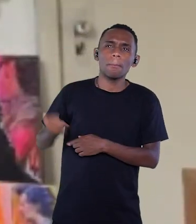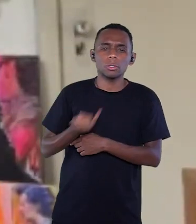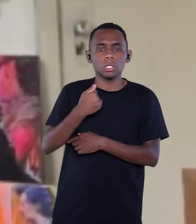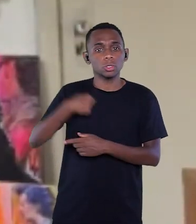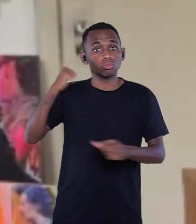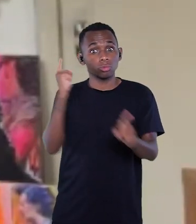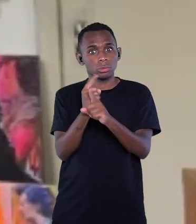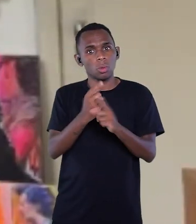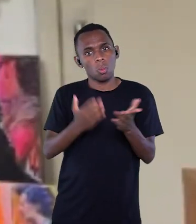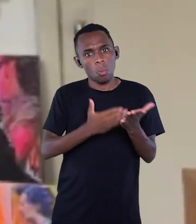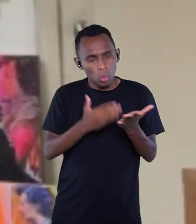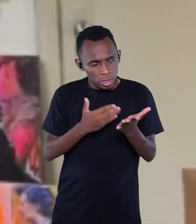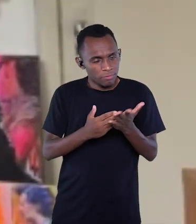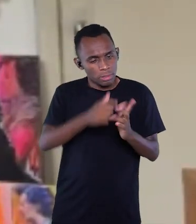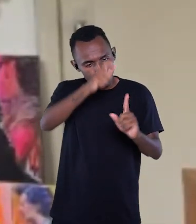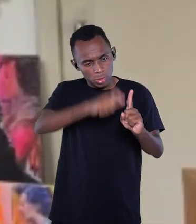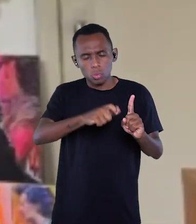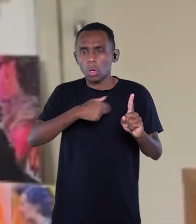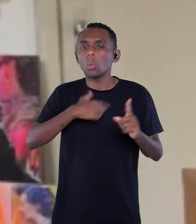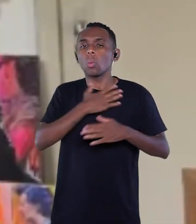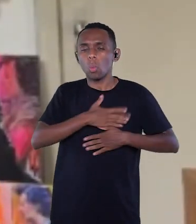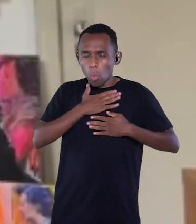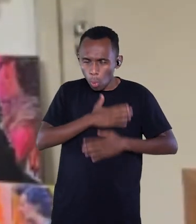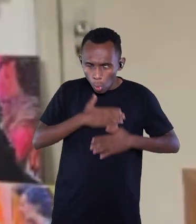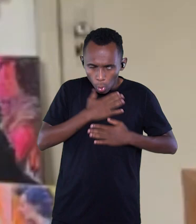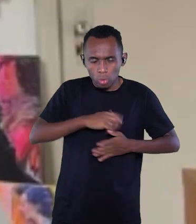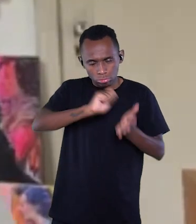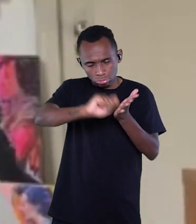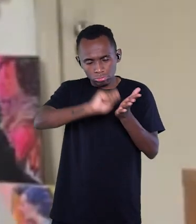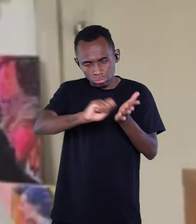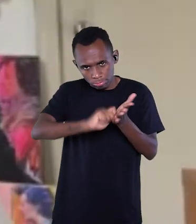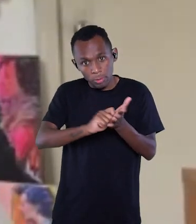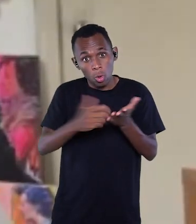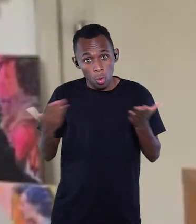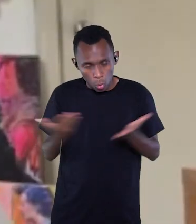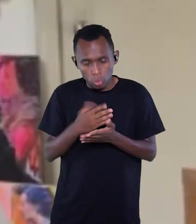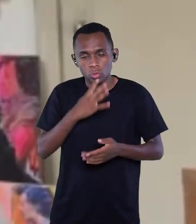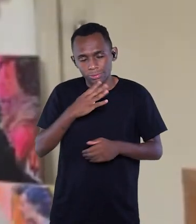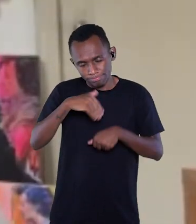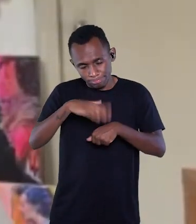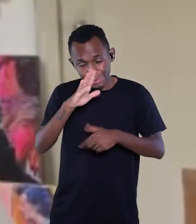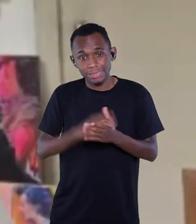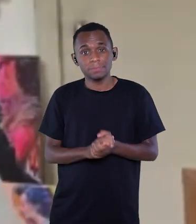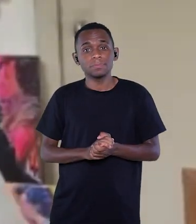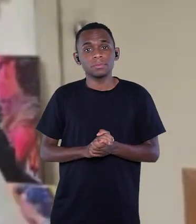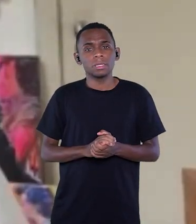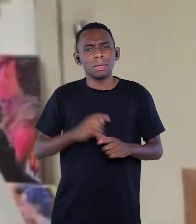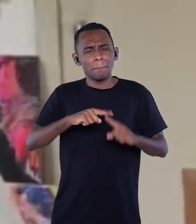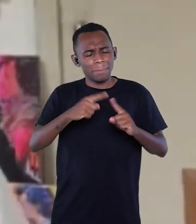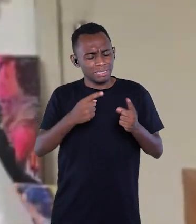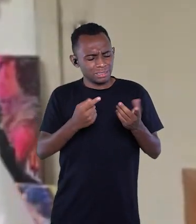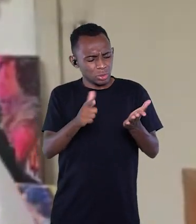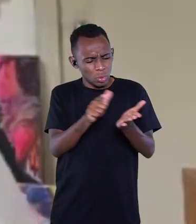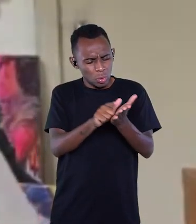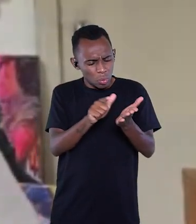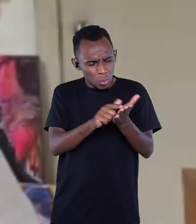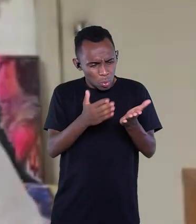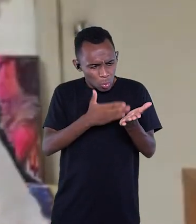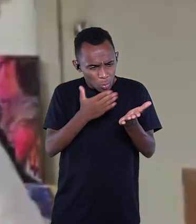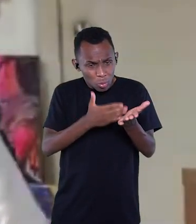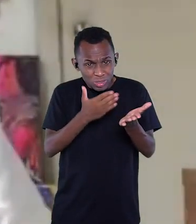um livro de um artista que eu gosto muito, assim, hoje conheço mais, mas ele estava todo despedaçado,